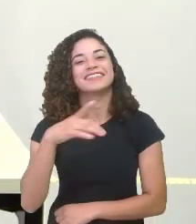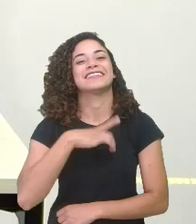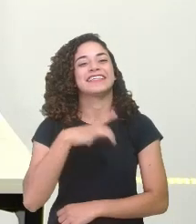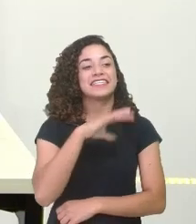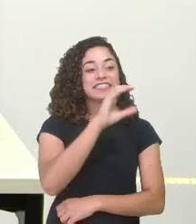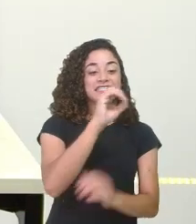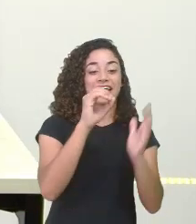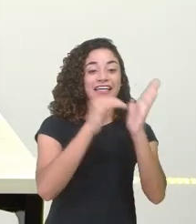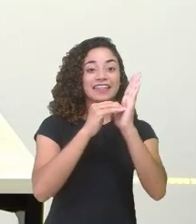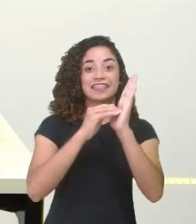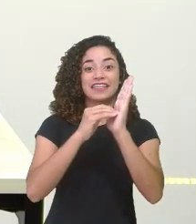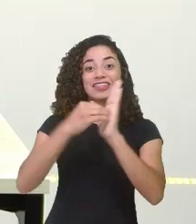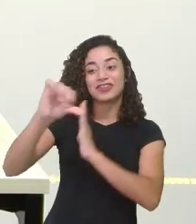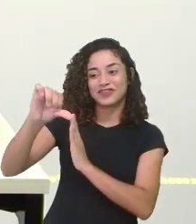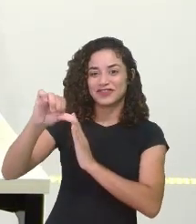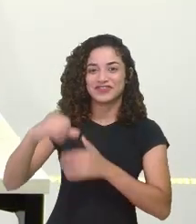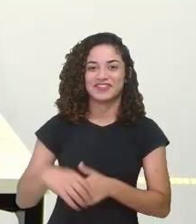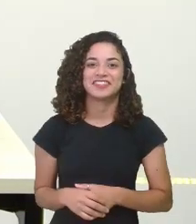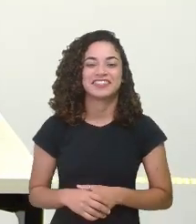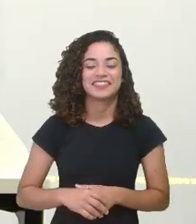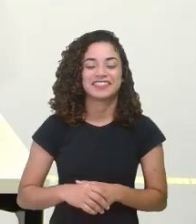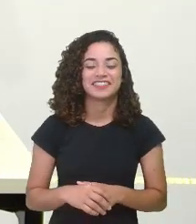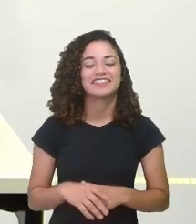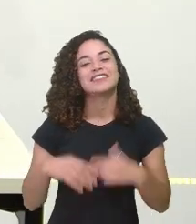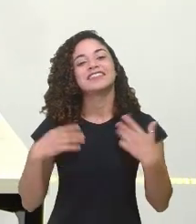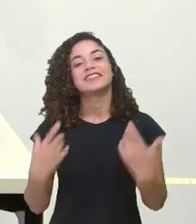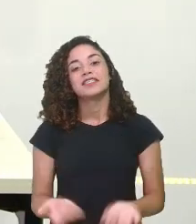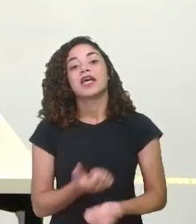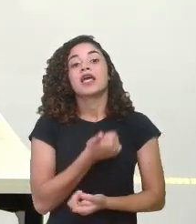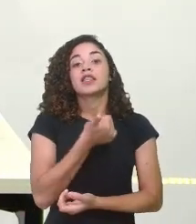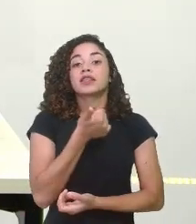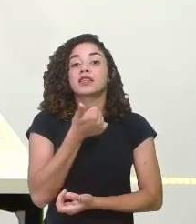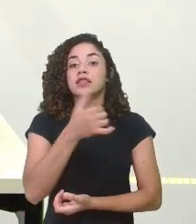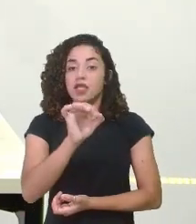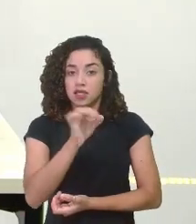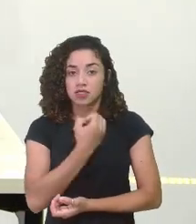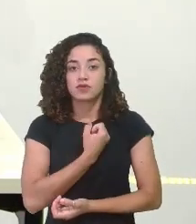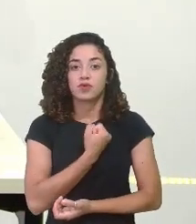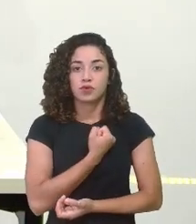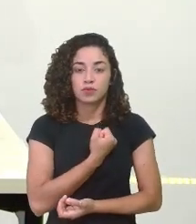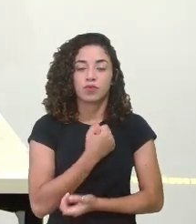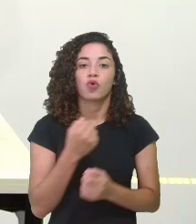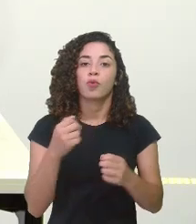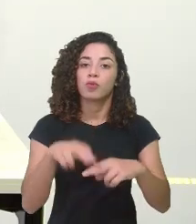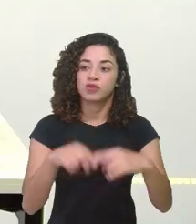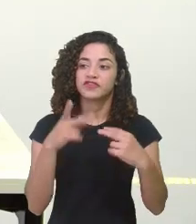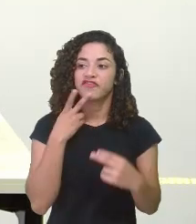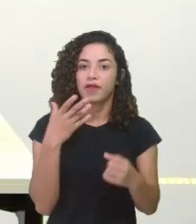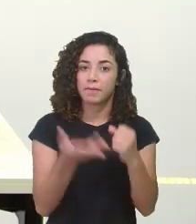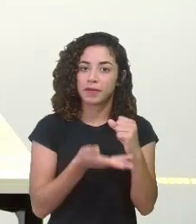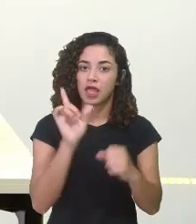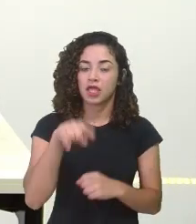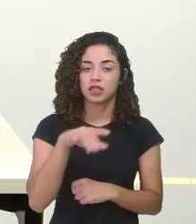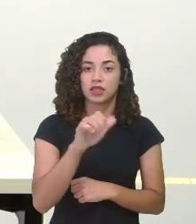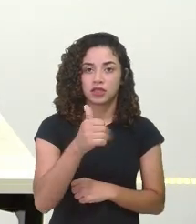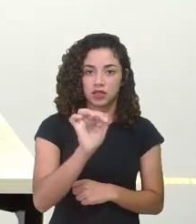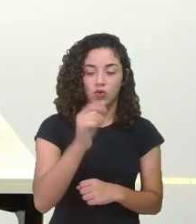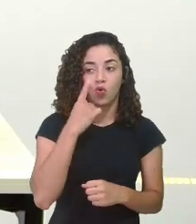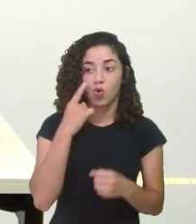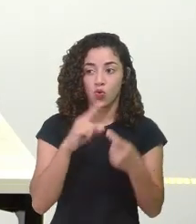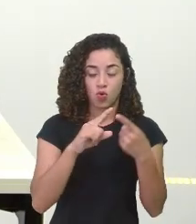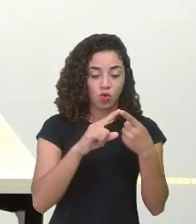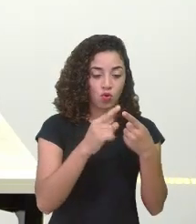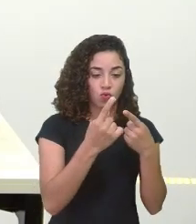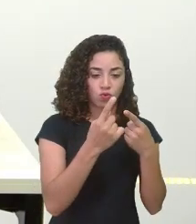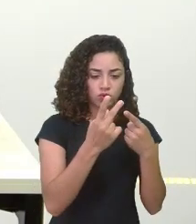0 e vai até o 9 e que com esses 10 algarismos, por isso que a gente diz que é base 10, ó, vou até contar, tá?